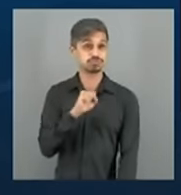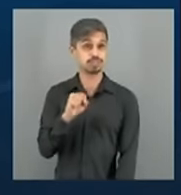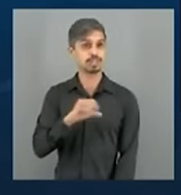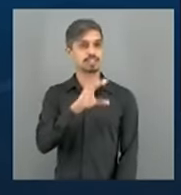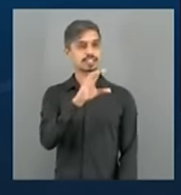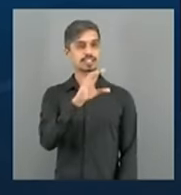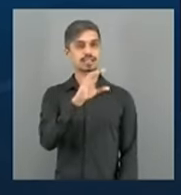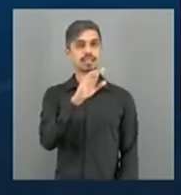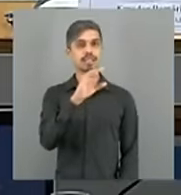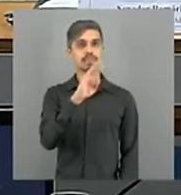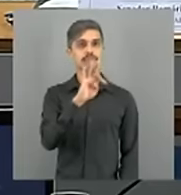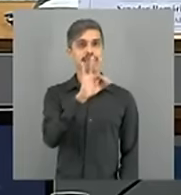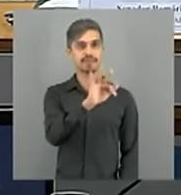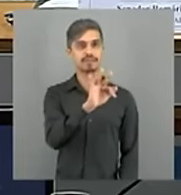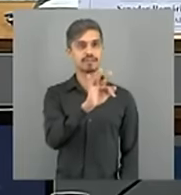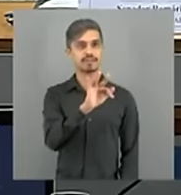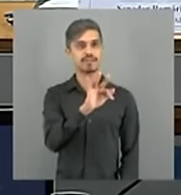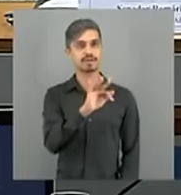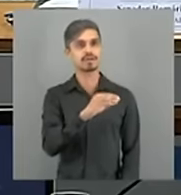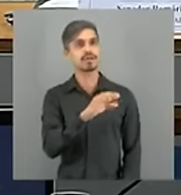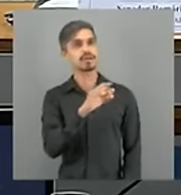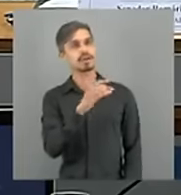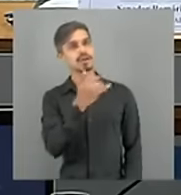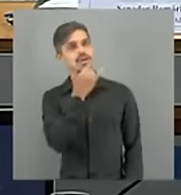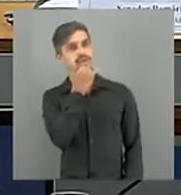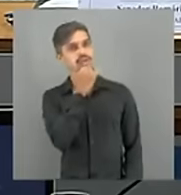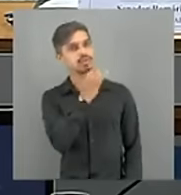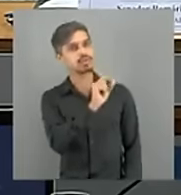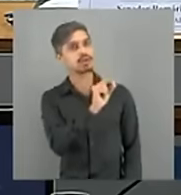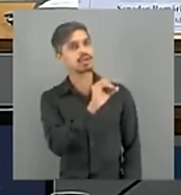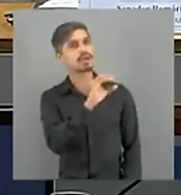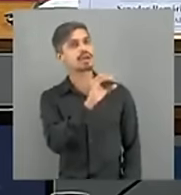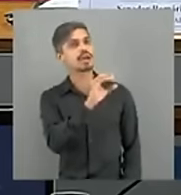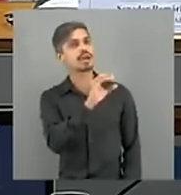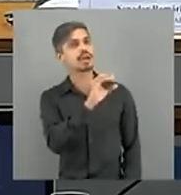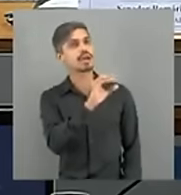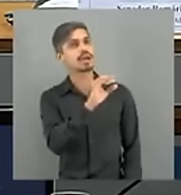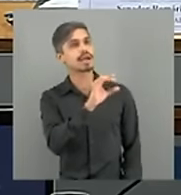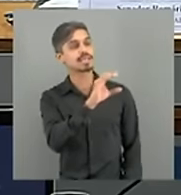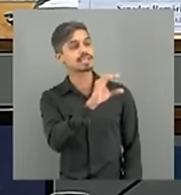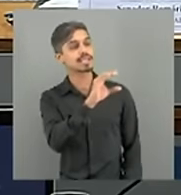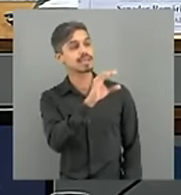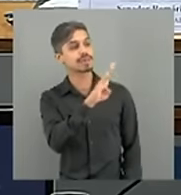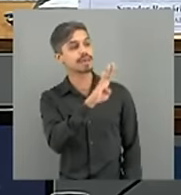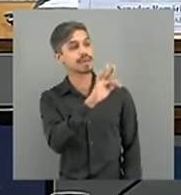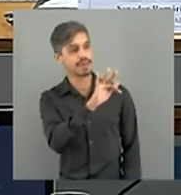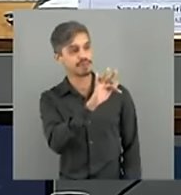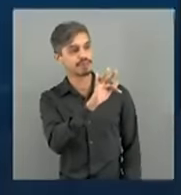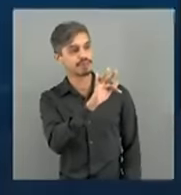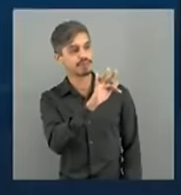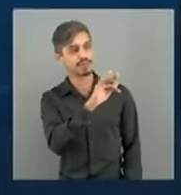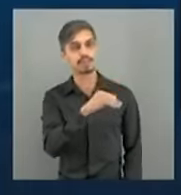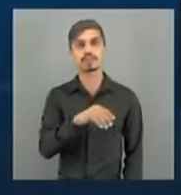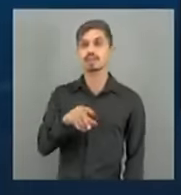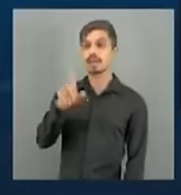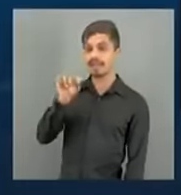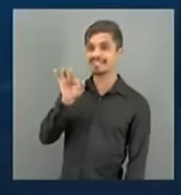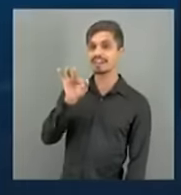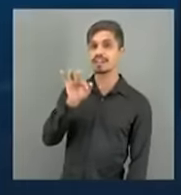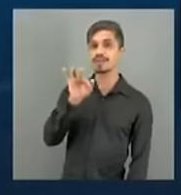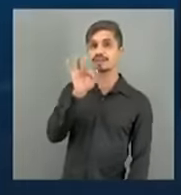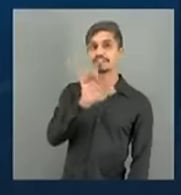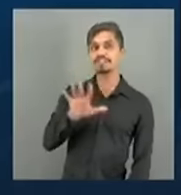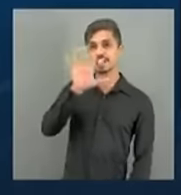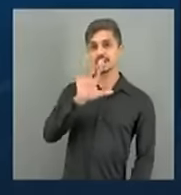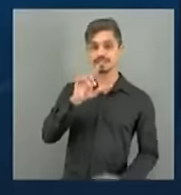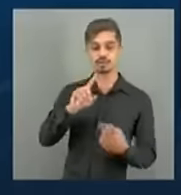a confederação ou a federação? A confederação. CBF, a federação, confederação e